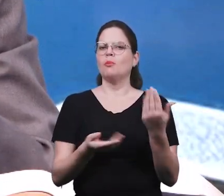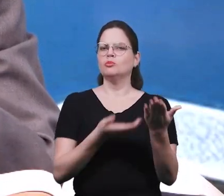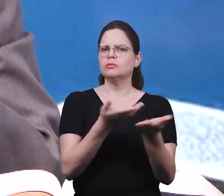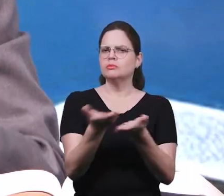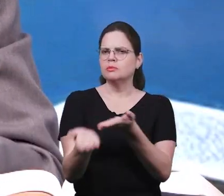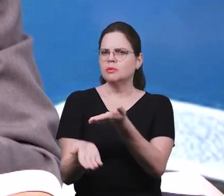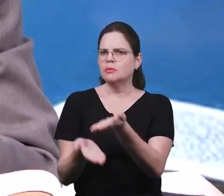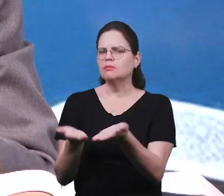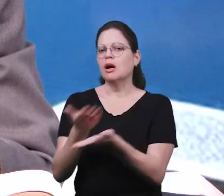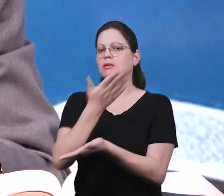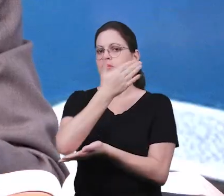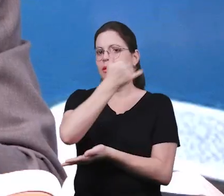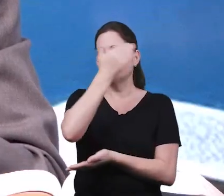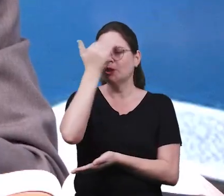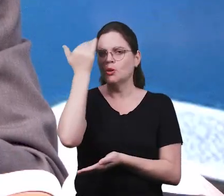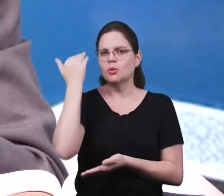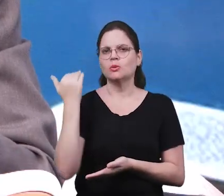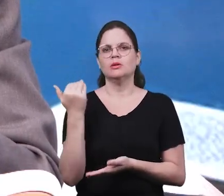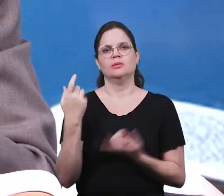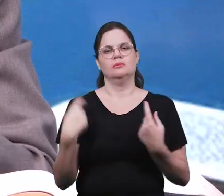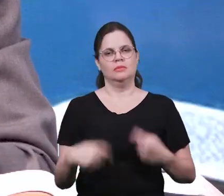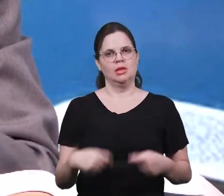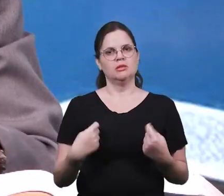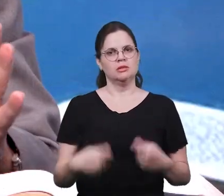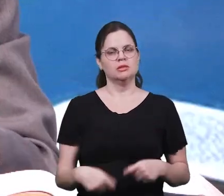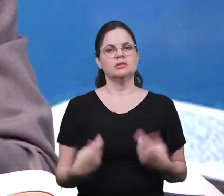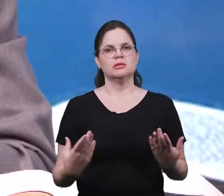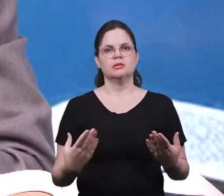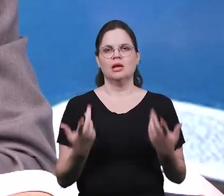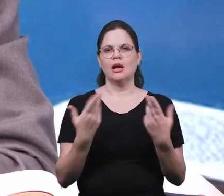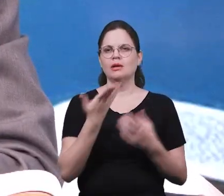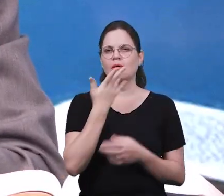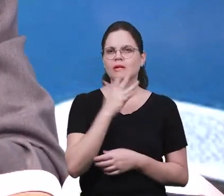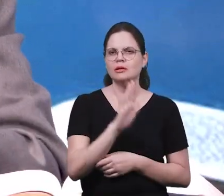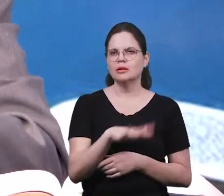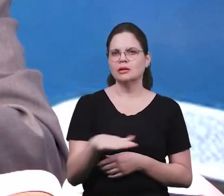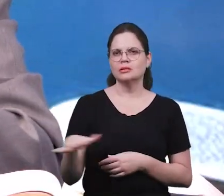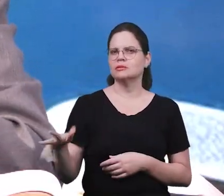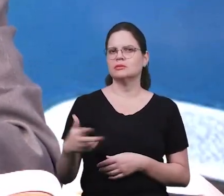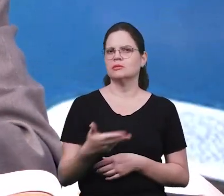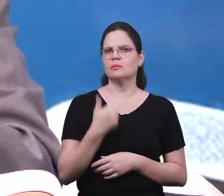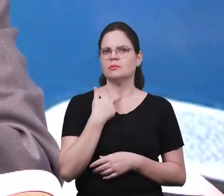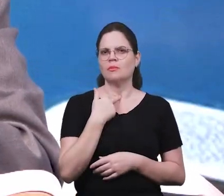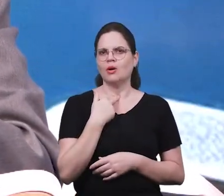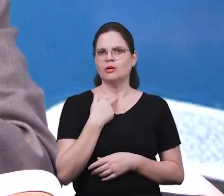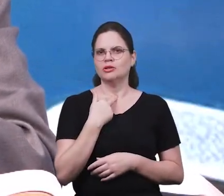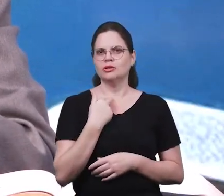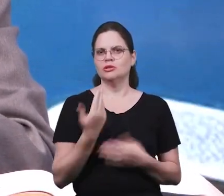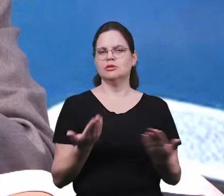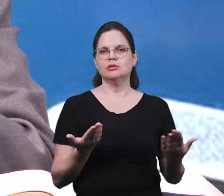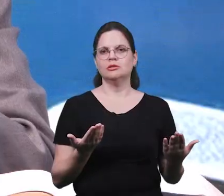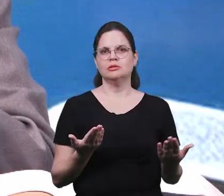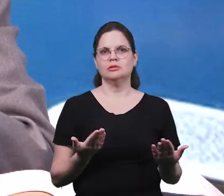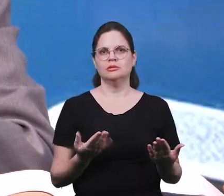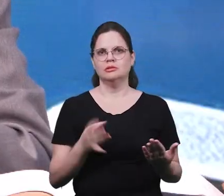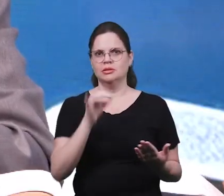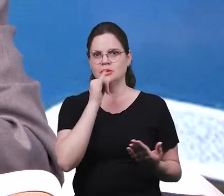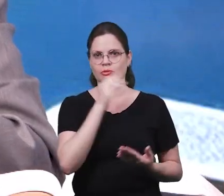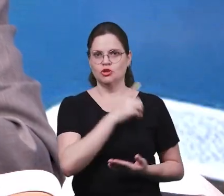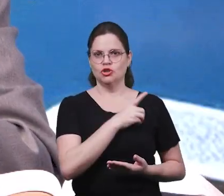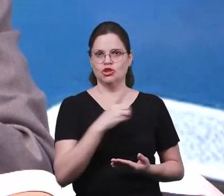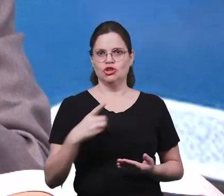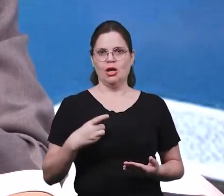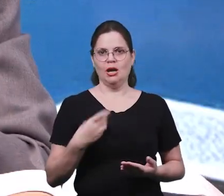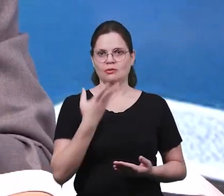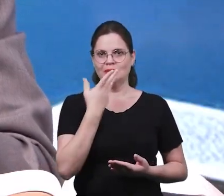em termos de sabedoria para lidar com certas situações. É como criança, não se pode um diácono lidar